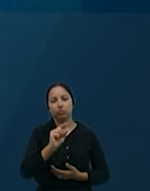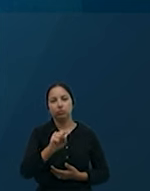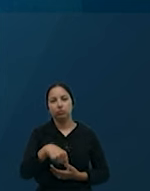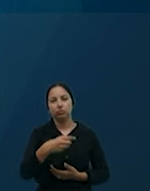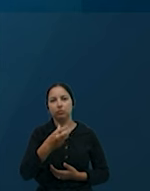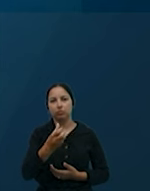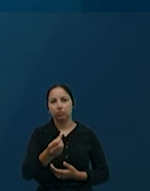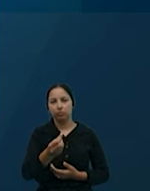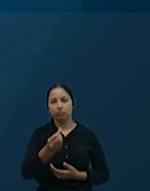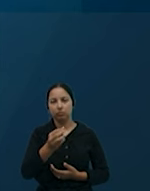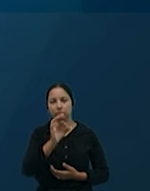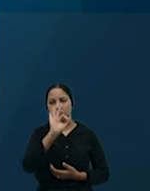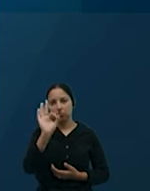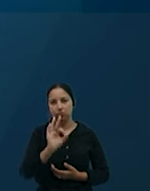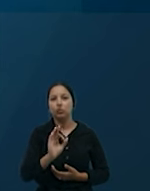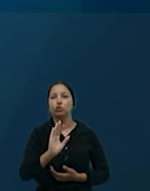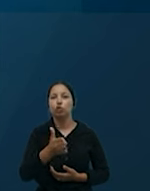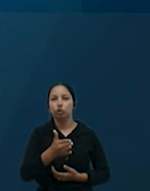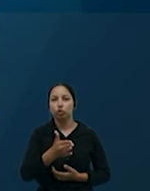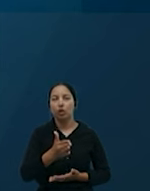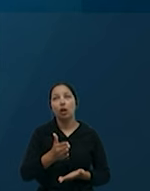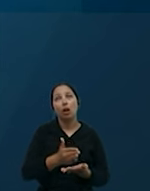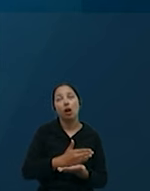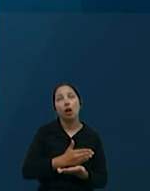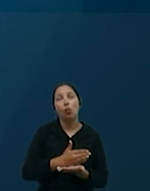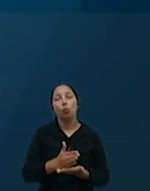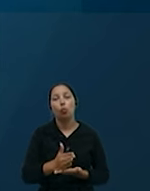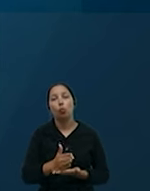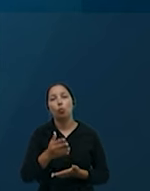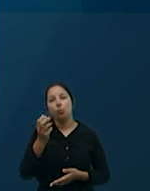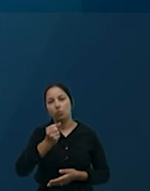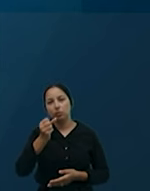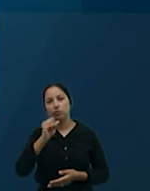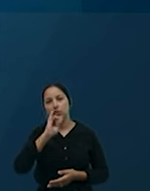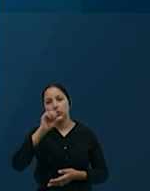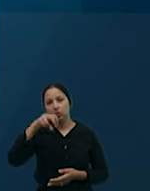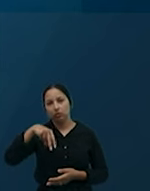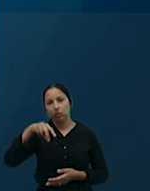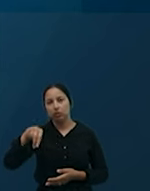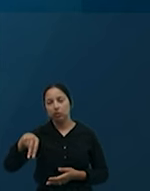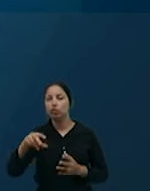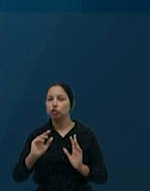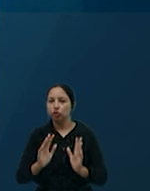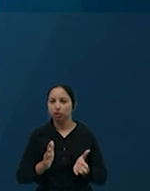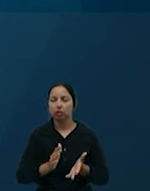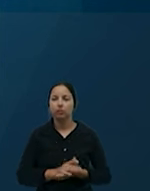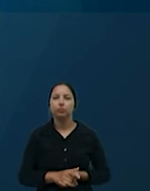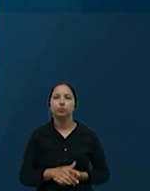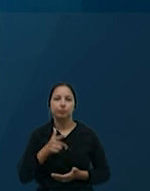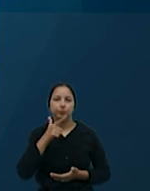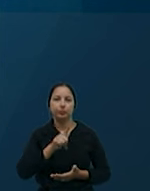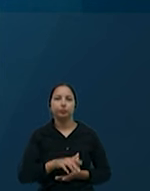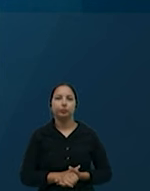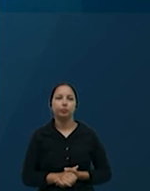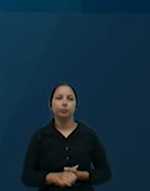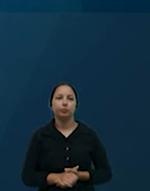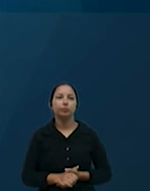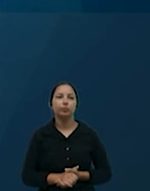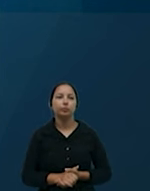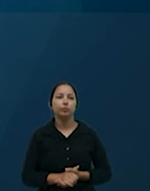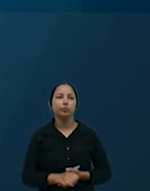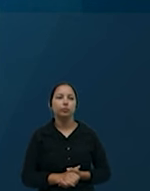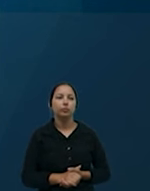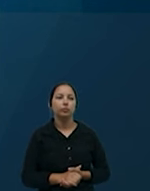INSS. Lá se diz que qualquer alteração administrativa vai gerar efeitos na judicialização. E